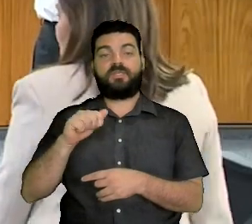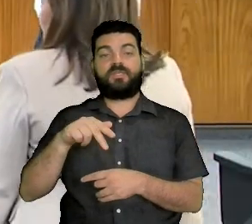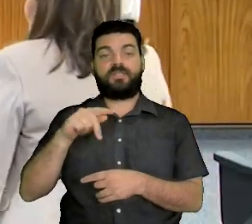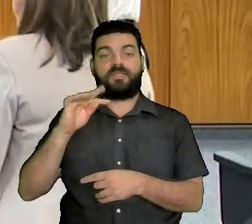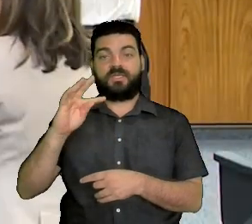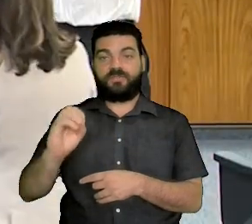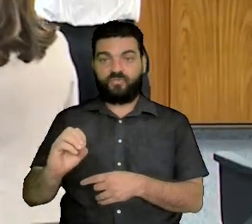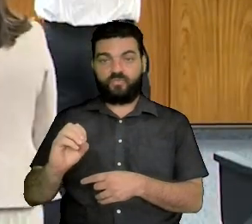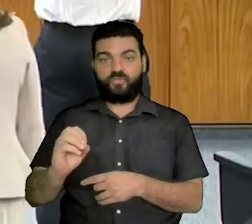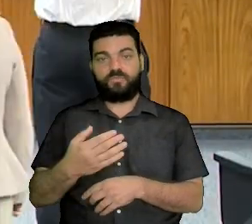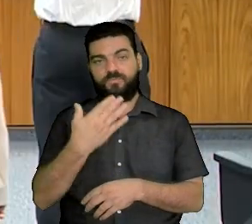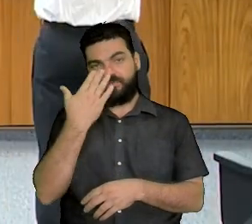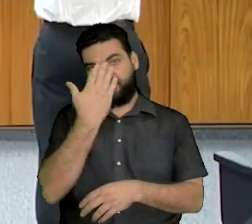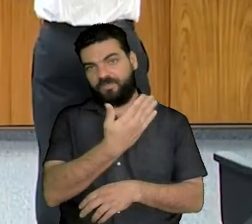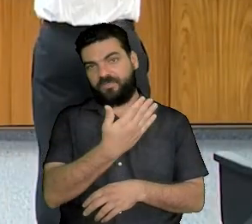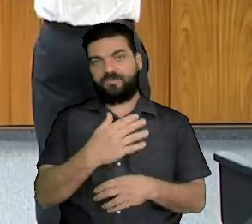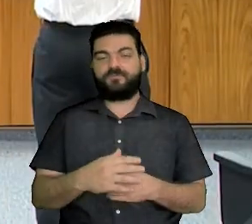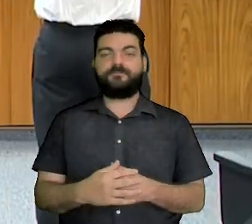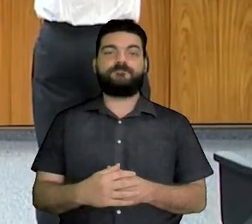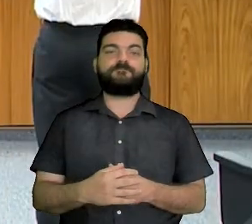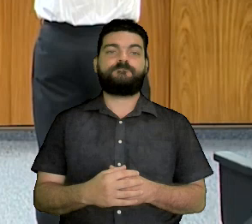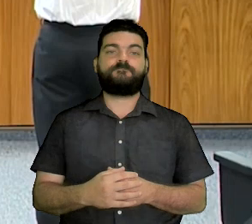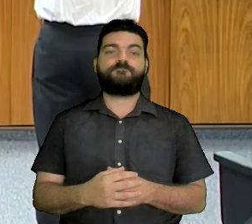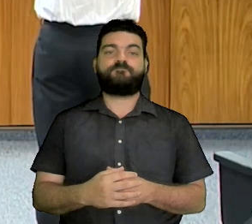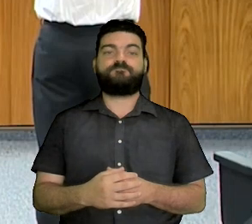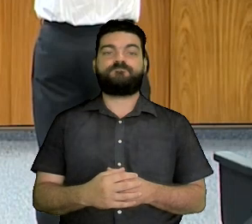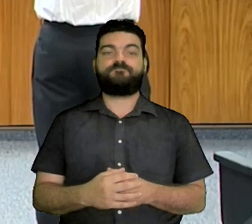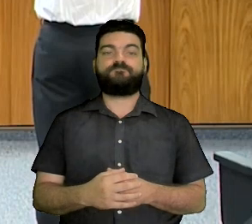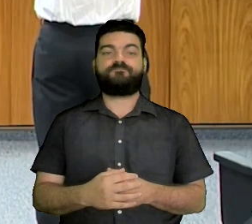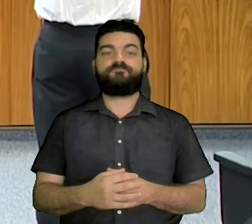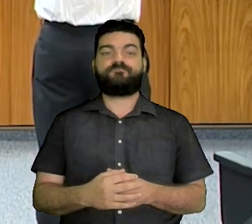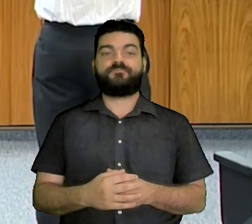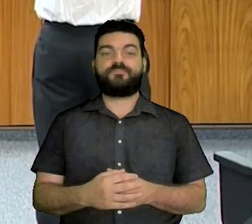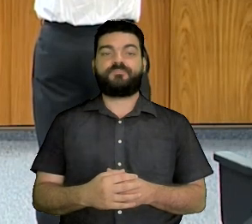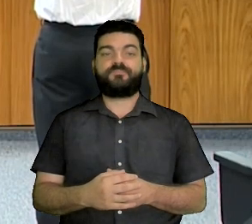Lima França, que é o